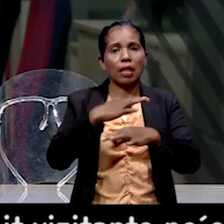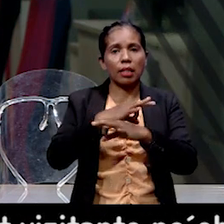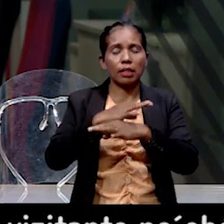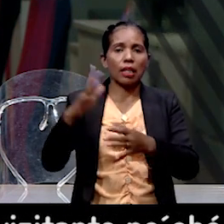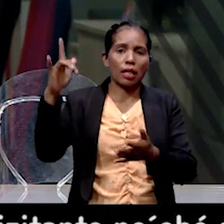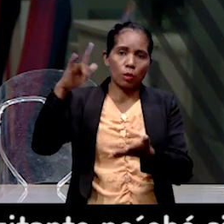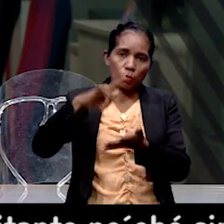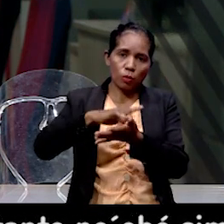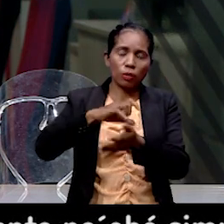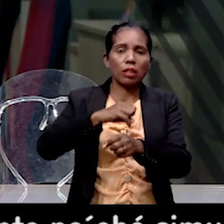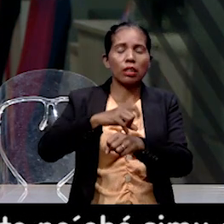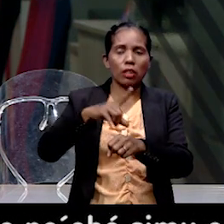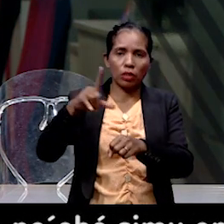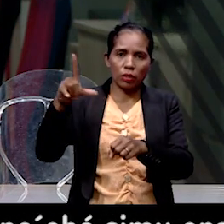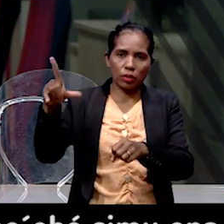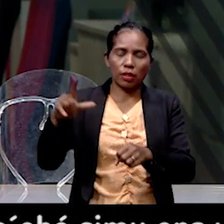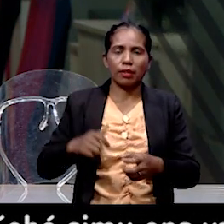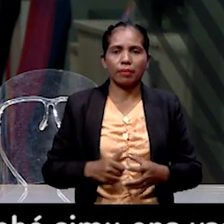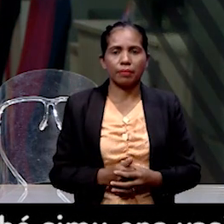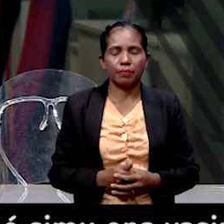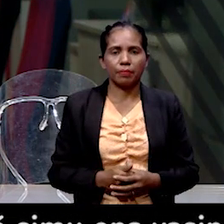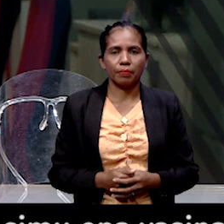Internacional Nikolao Lobato Dili.